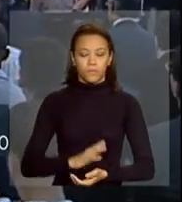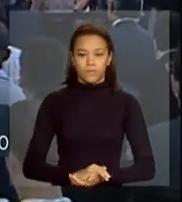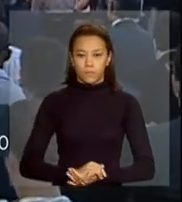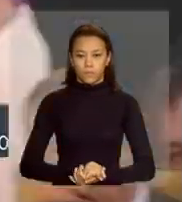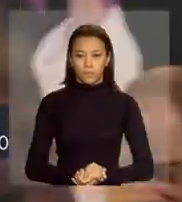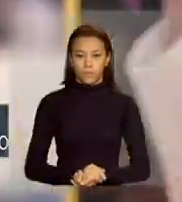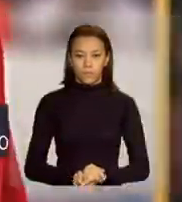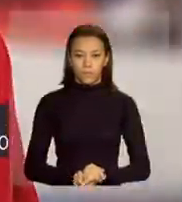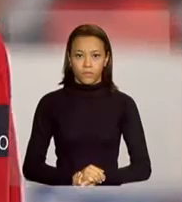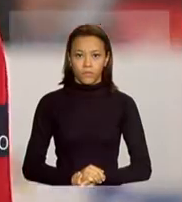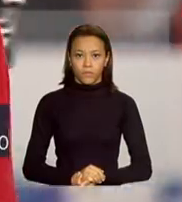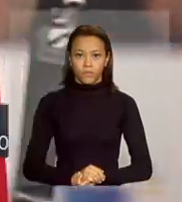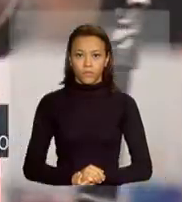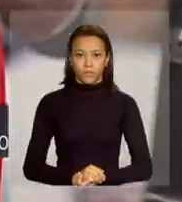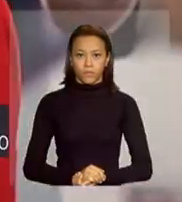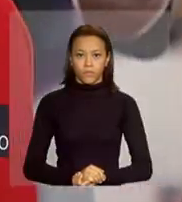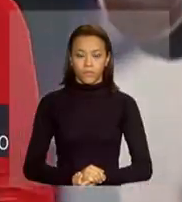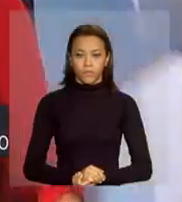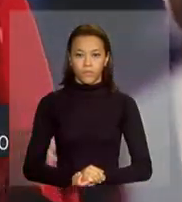a